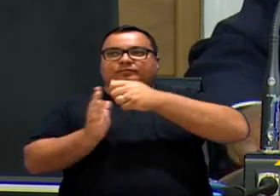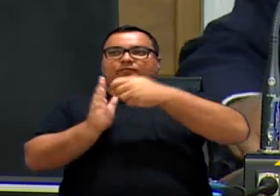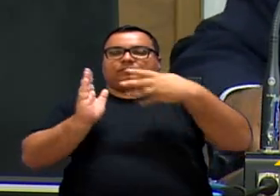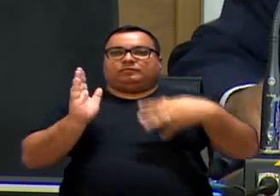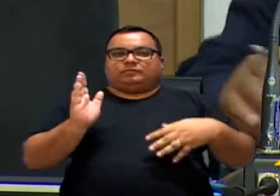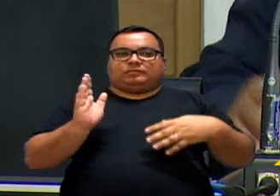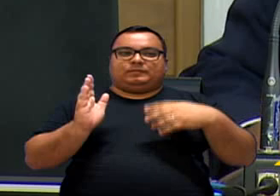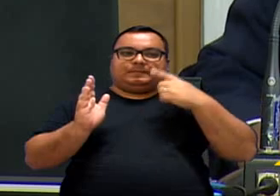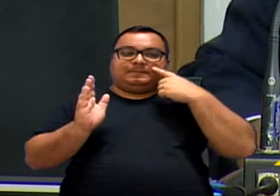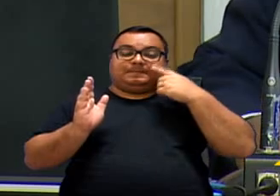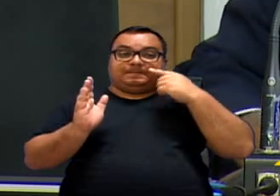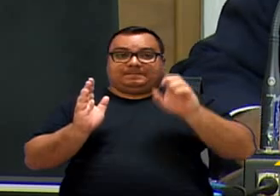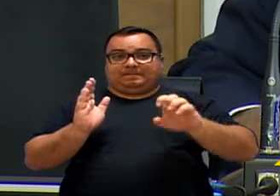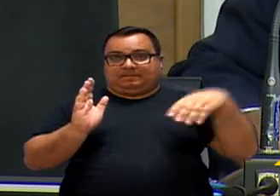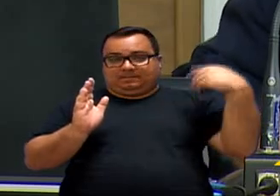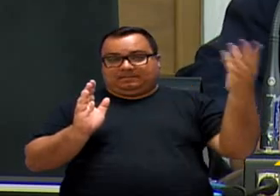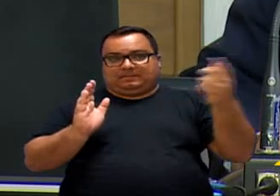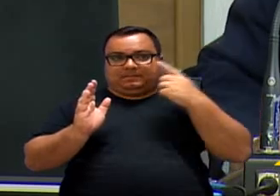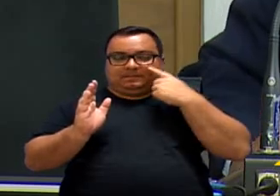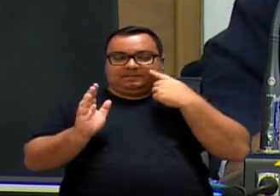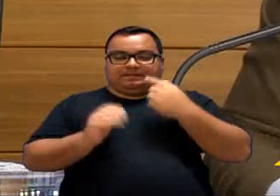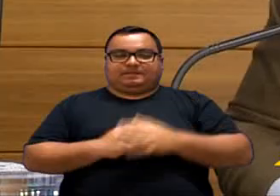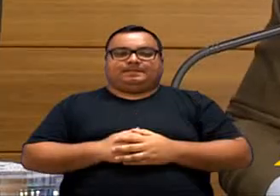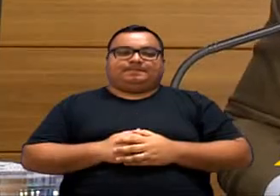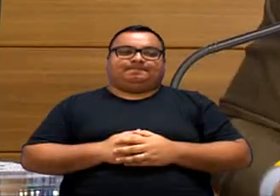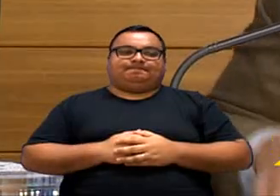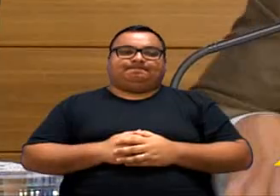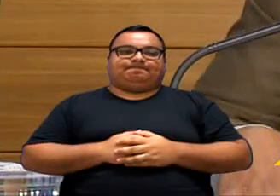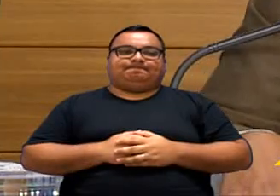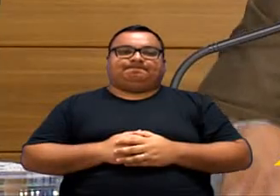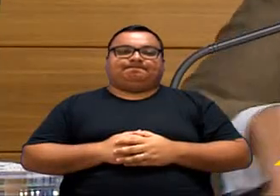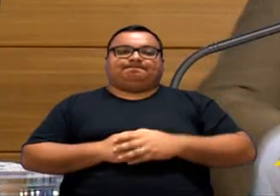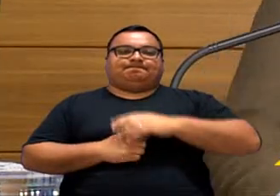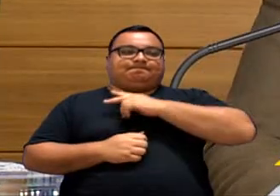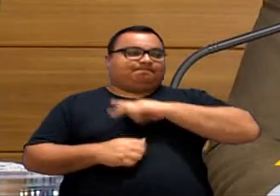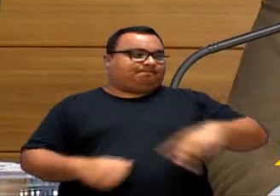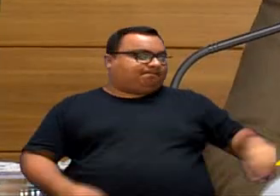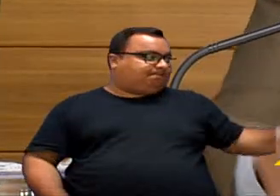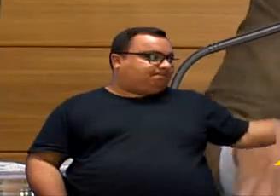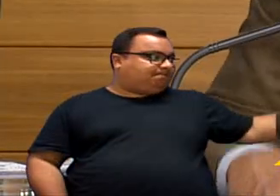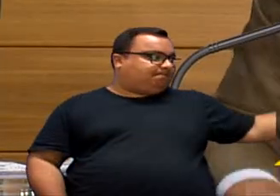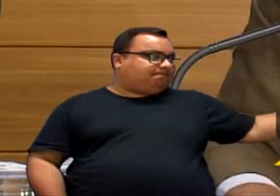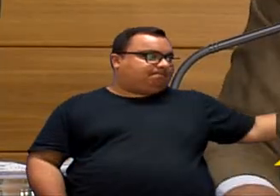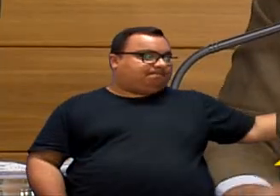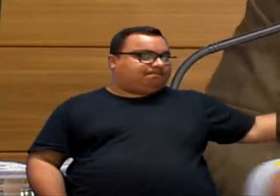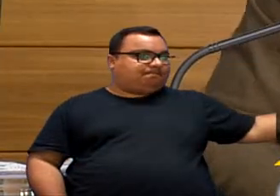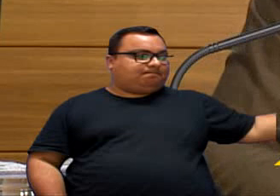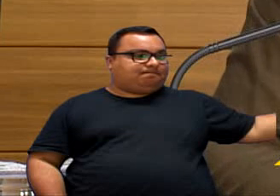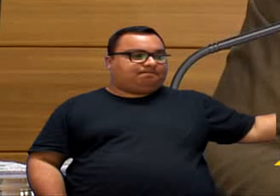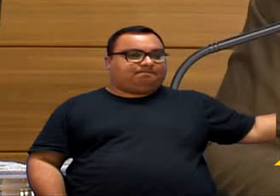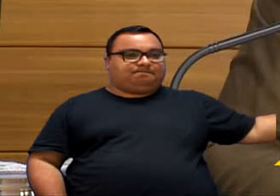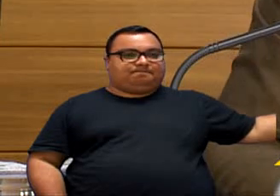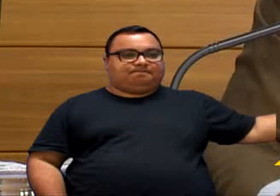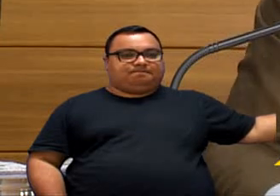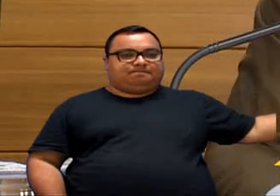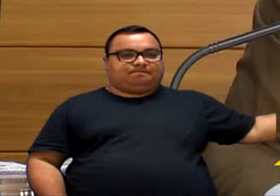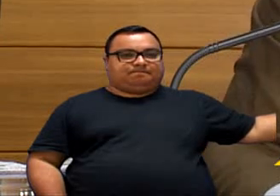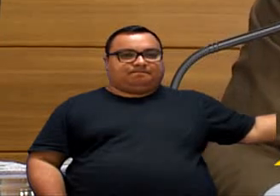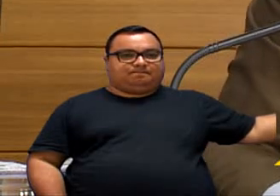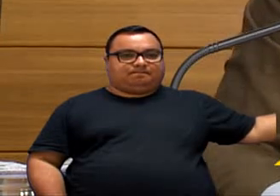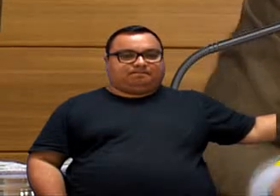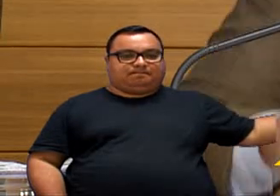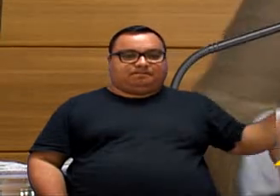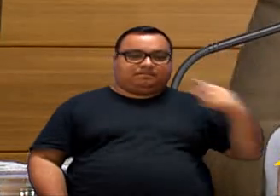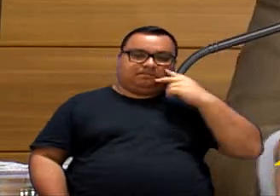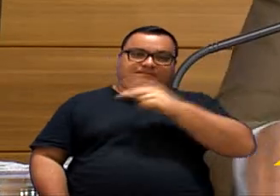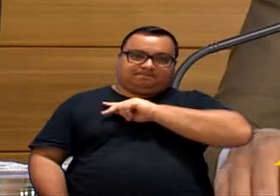externo. Bom dia, presidente. Bom dia, nobres vereadores e nobres vereadoras. Nessa semana abençoada